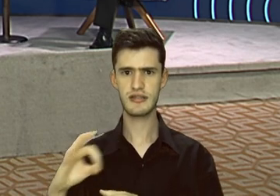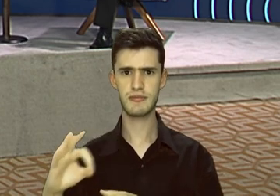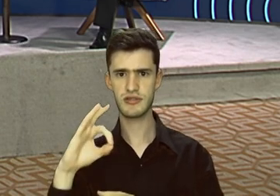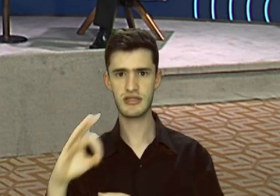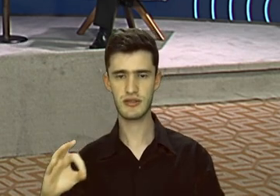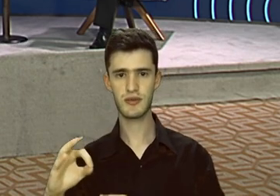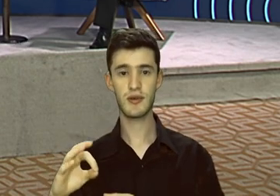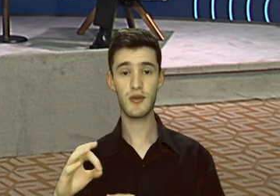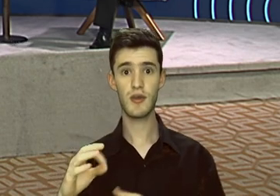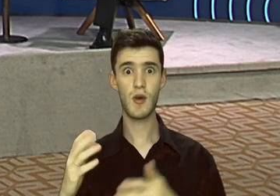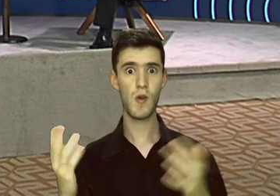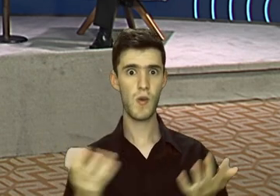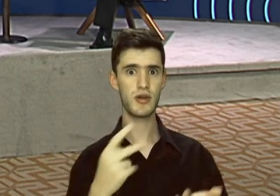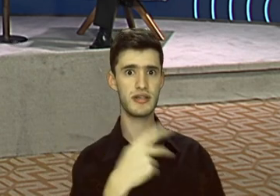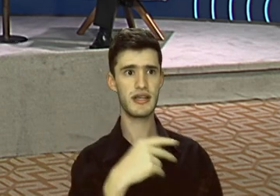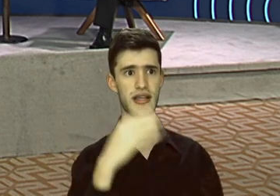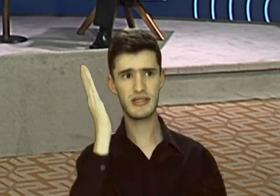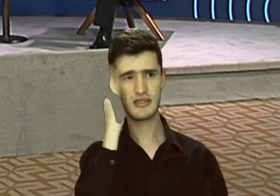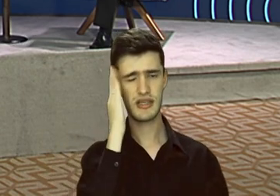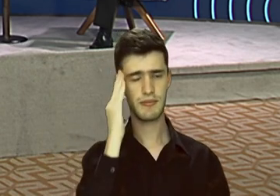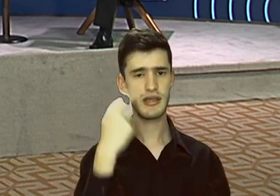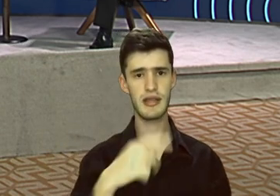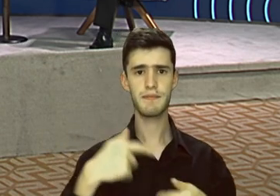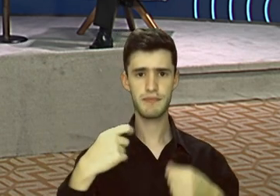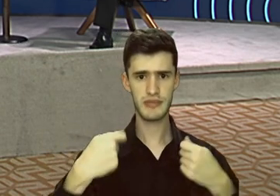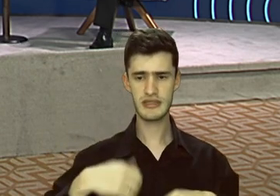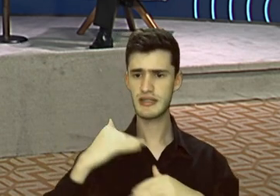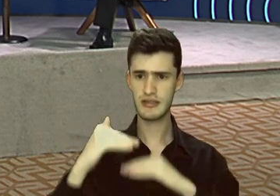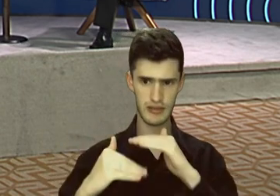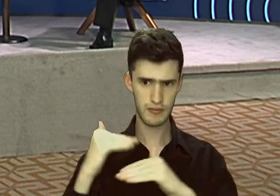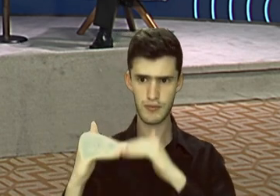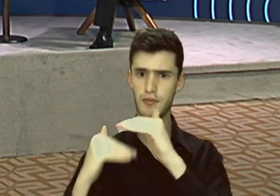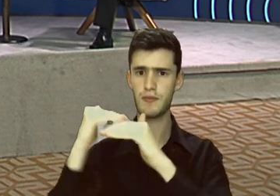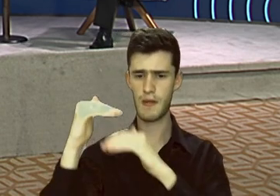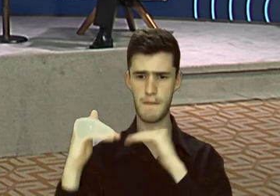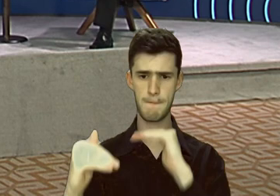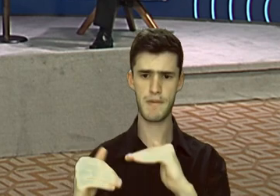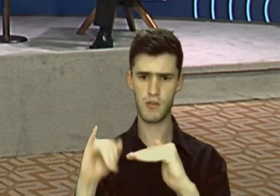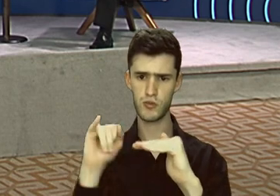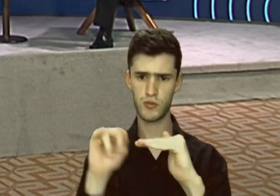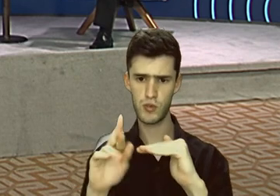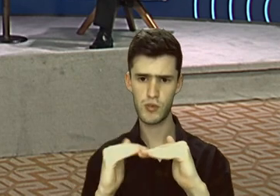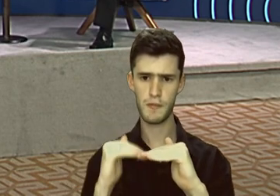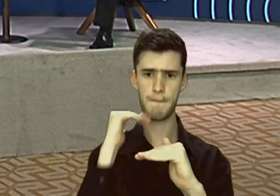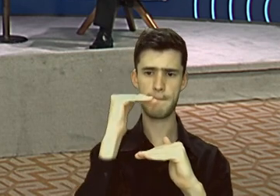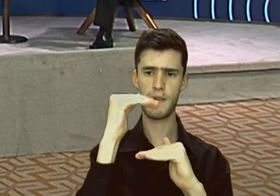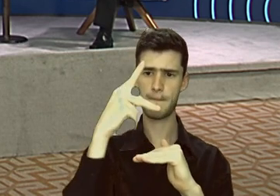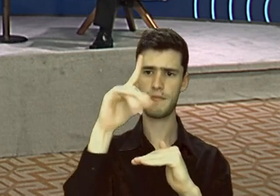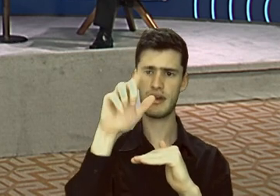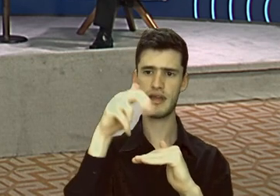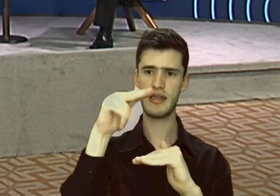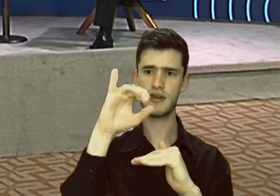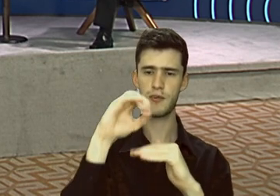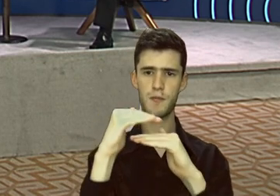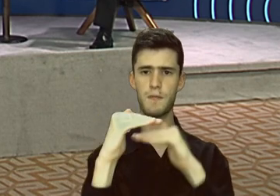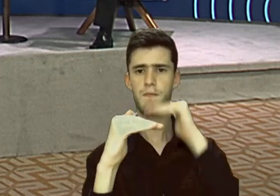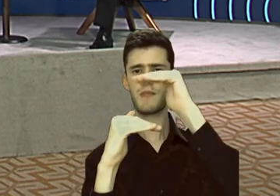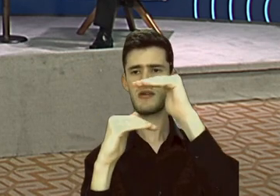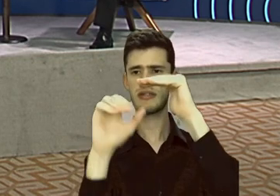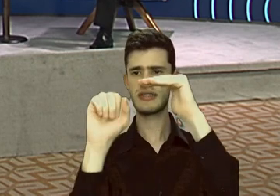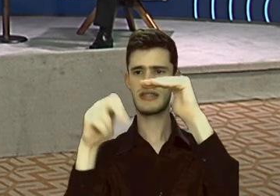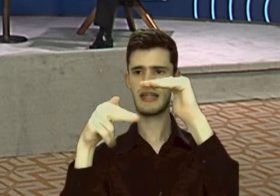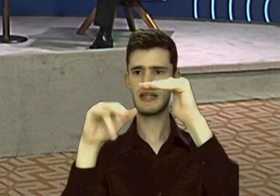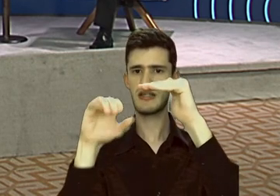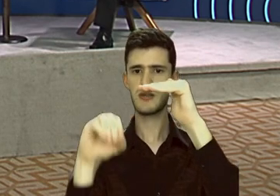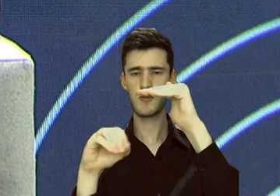aquela estrada para percorrer para começar a virar um Júnior um pleno E por aí vai e sabe quais são as etapas ali mais ou menos que ele vai conseguir